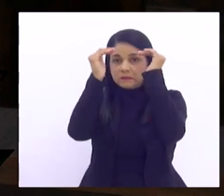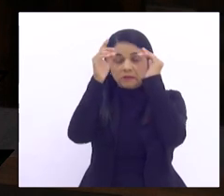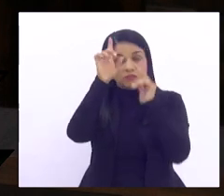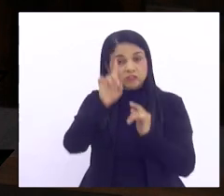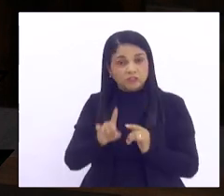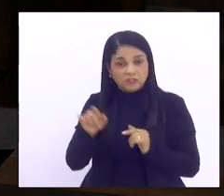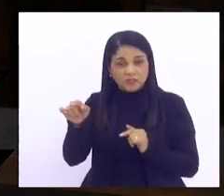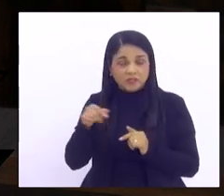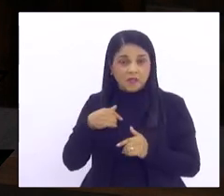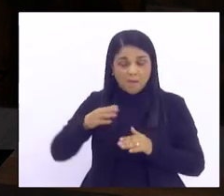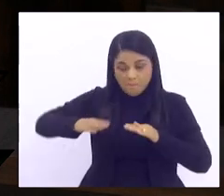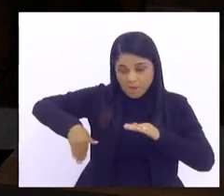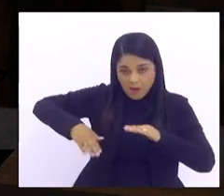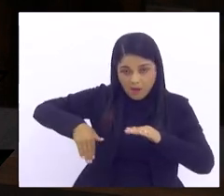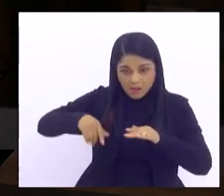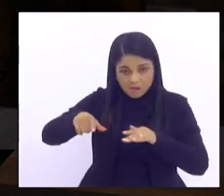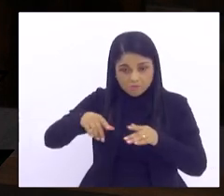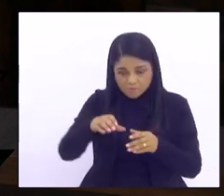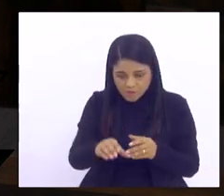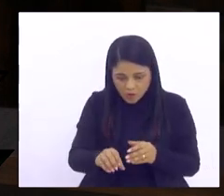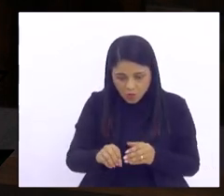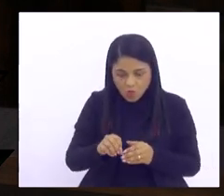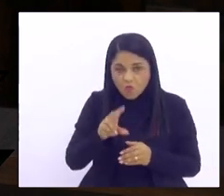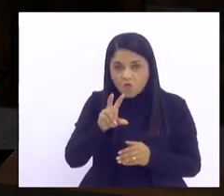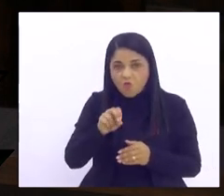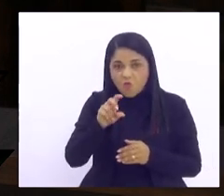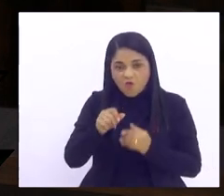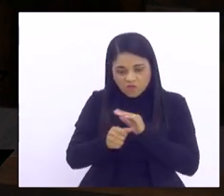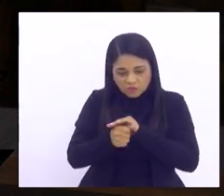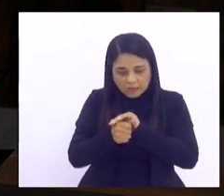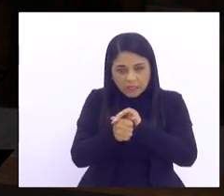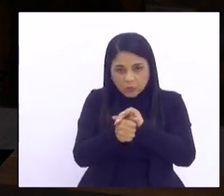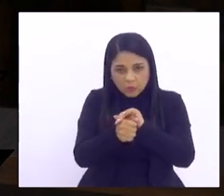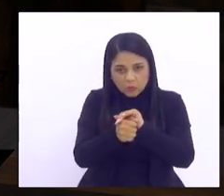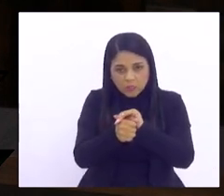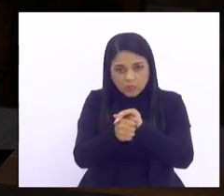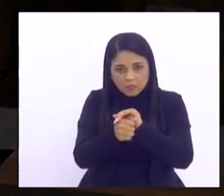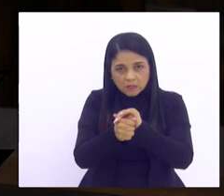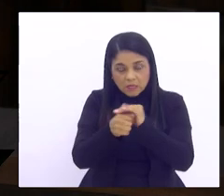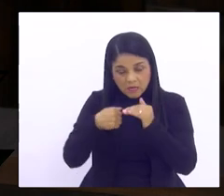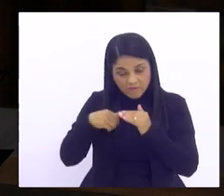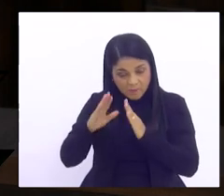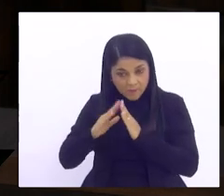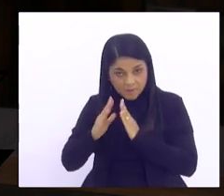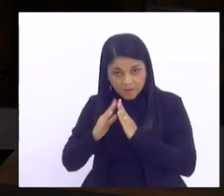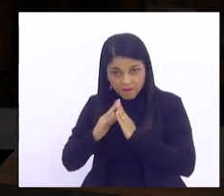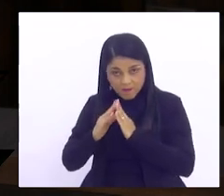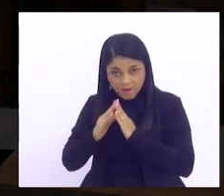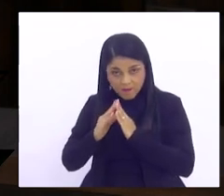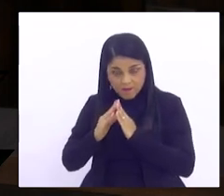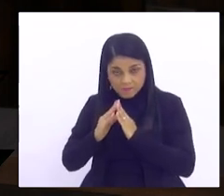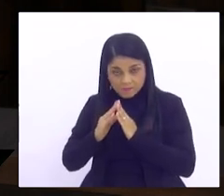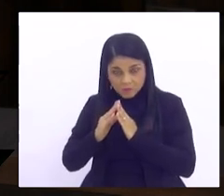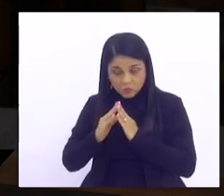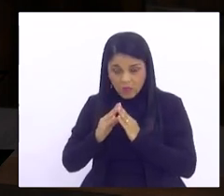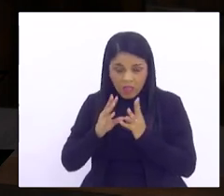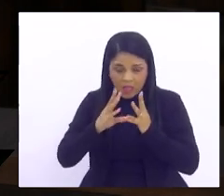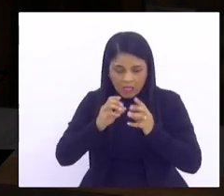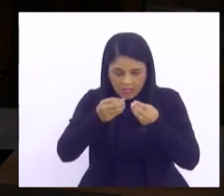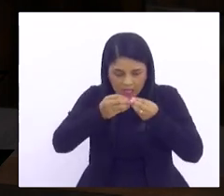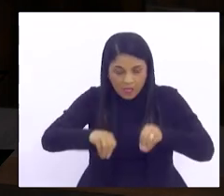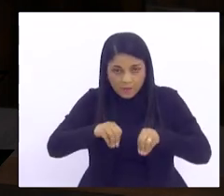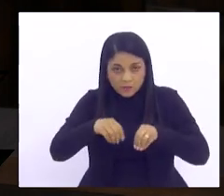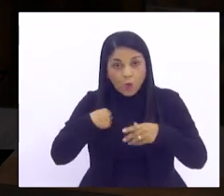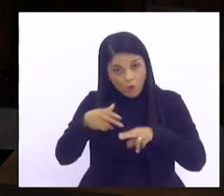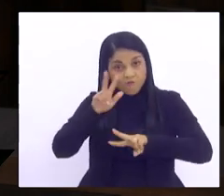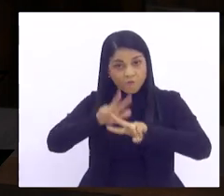praia e levar para casa o ovo de tartaruga, não é para destruir o ovo, não. É só para pegar o ovo e levar para casa. Eu vou para a